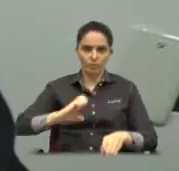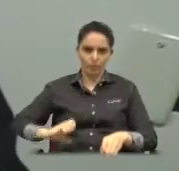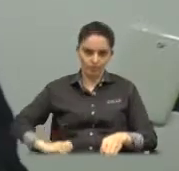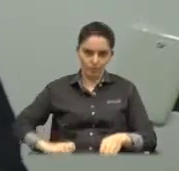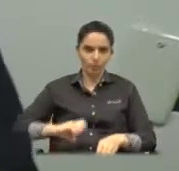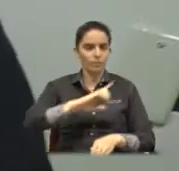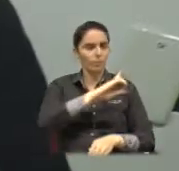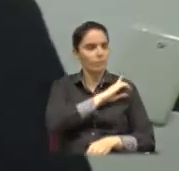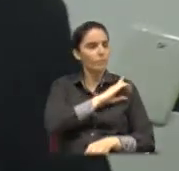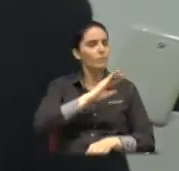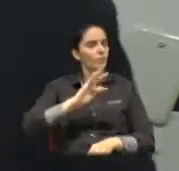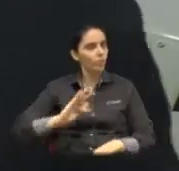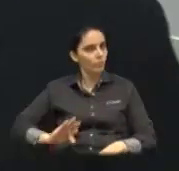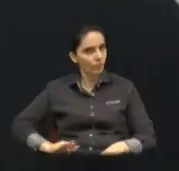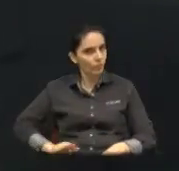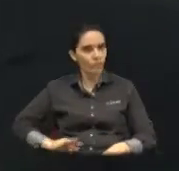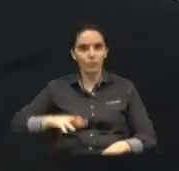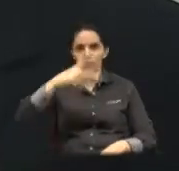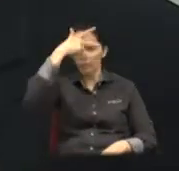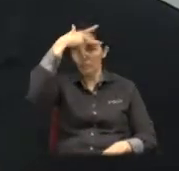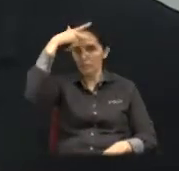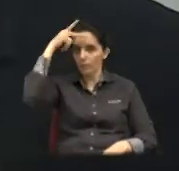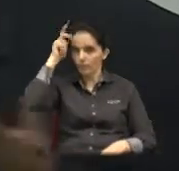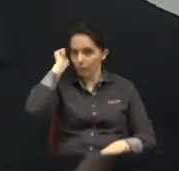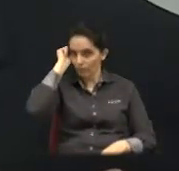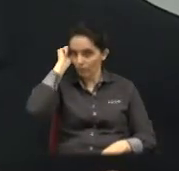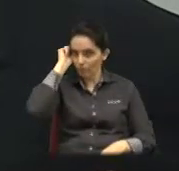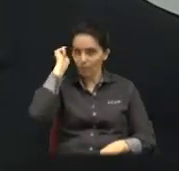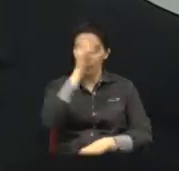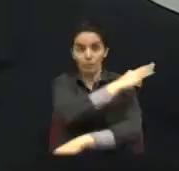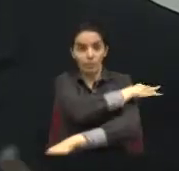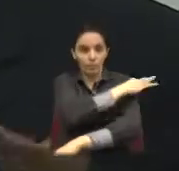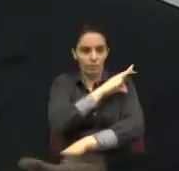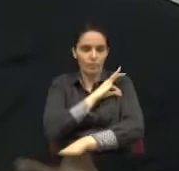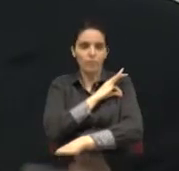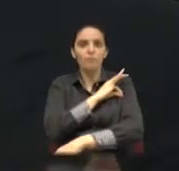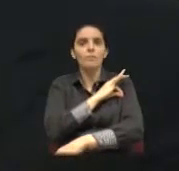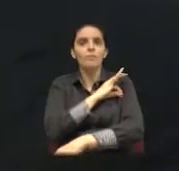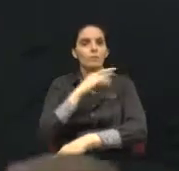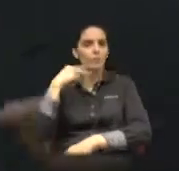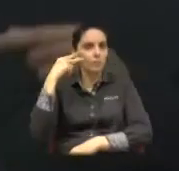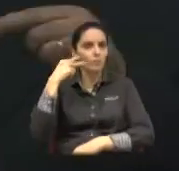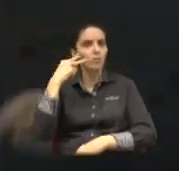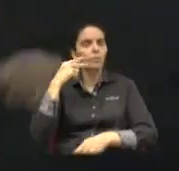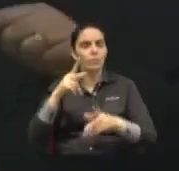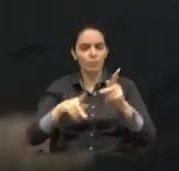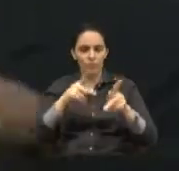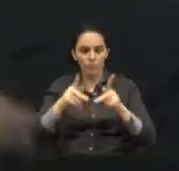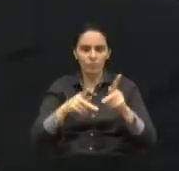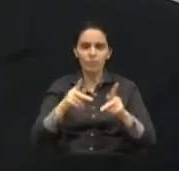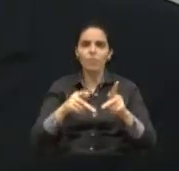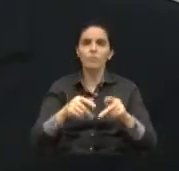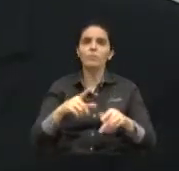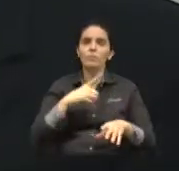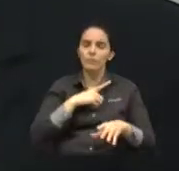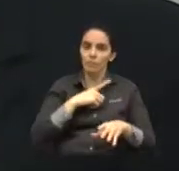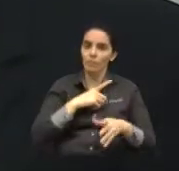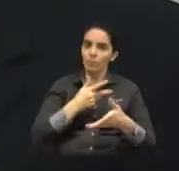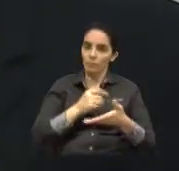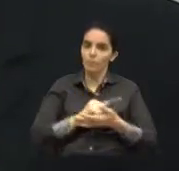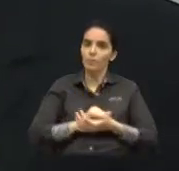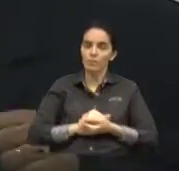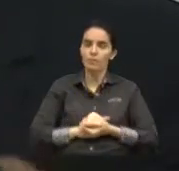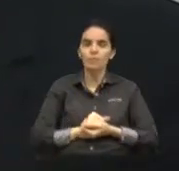deputados federais, prefeito, e os próprios vereadores, a população tem, e nós temos que realmente fazer esse